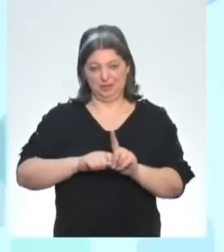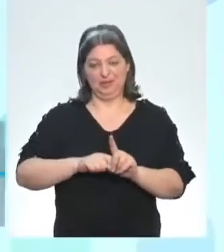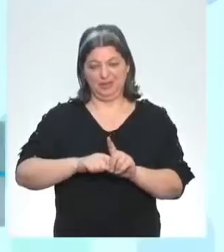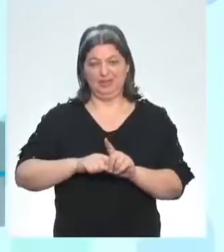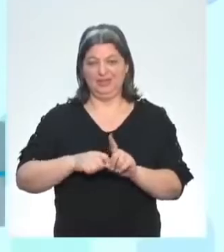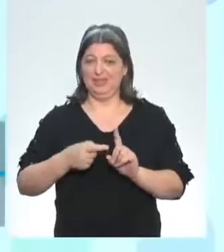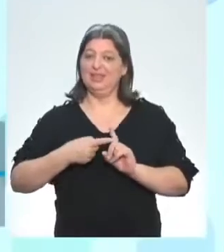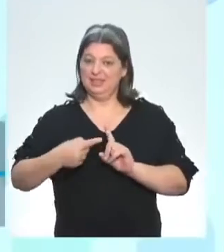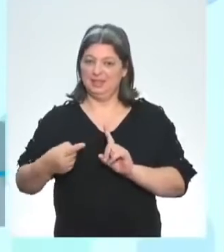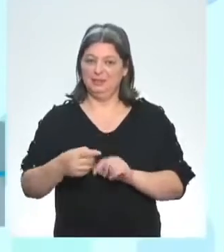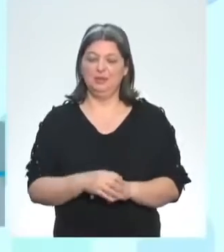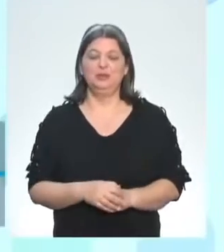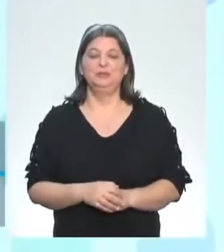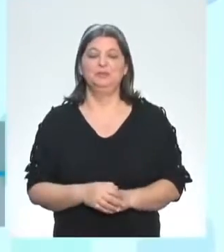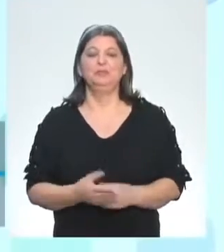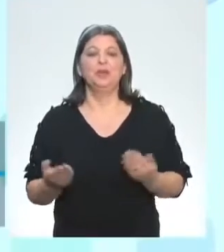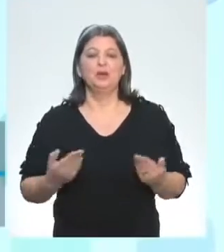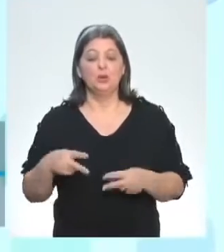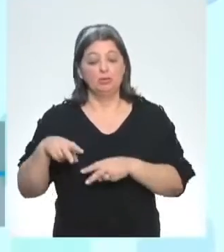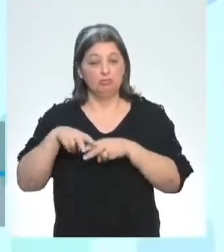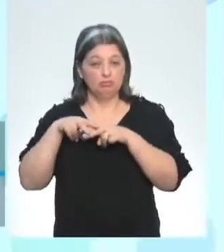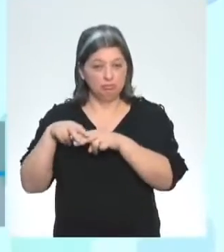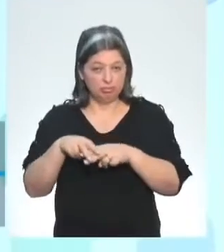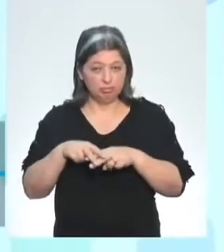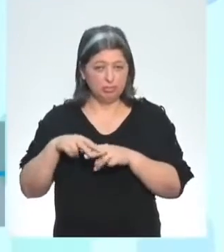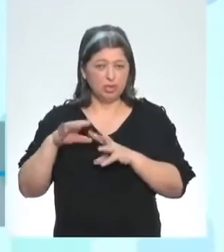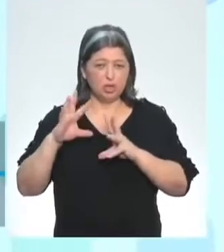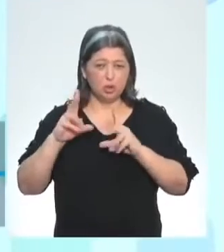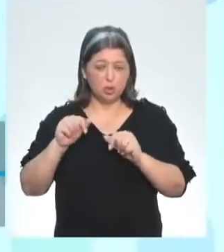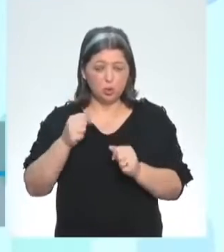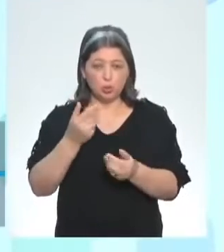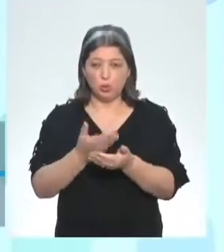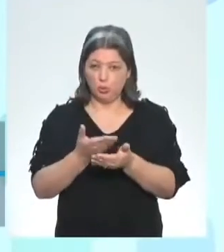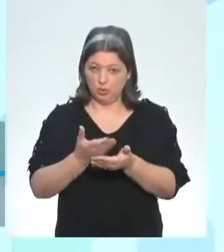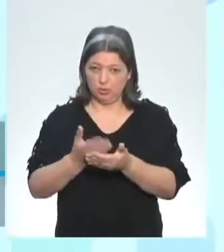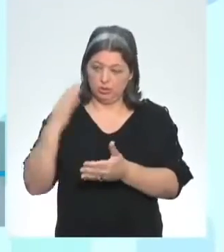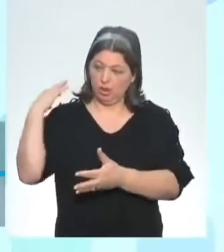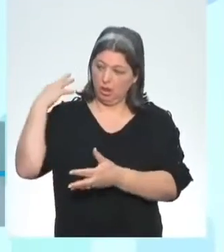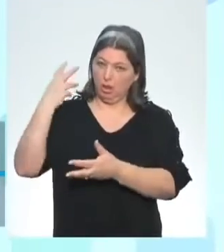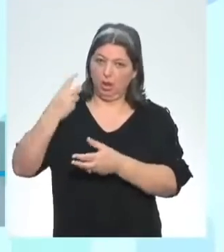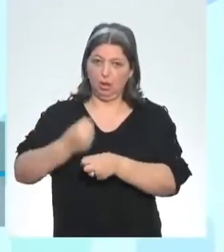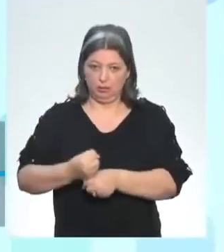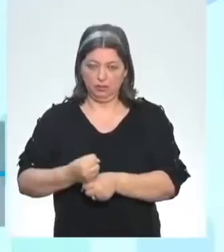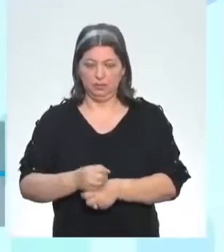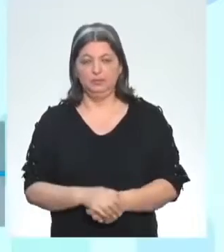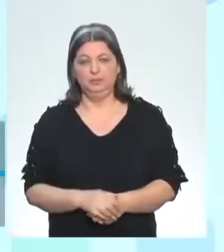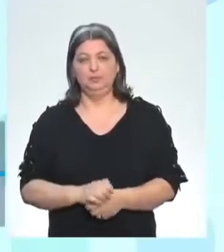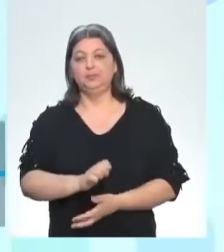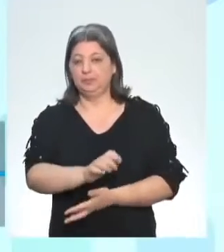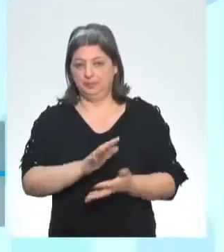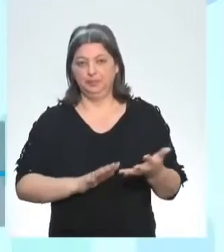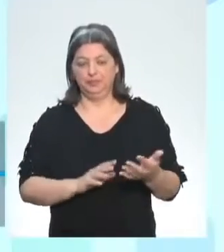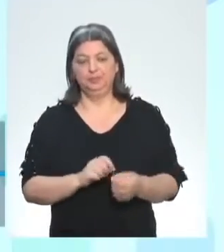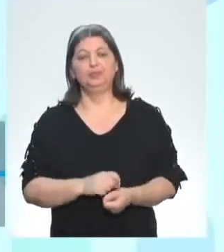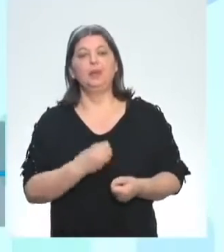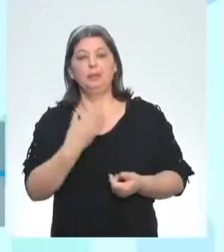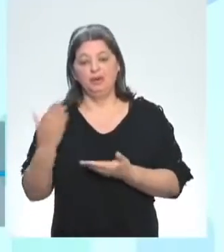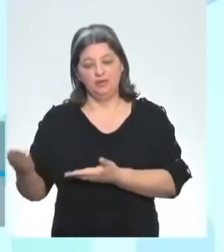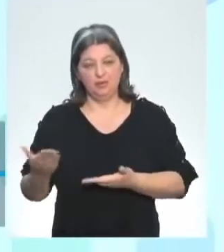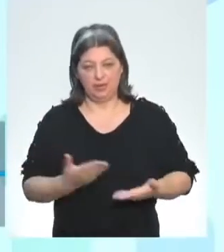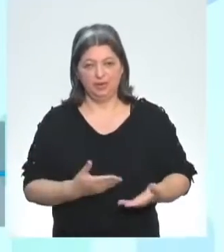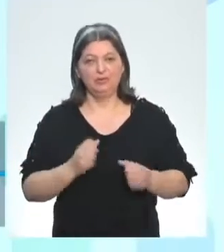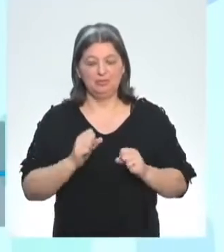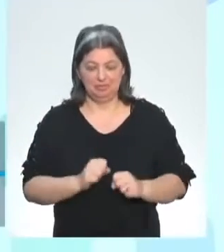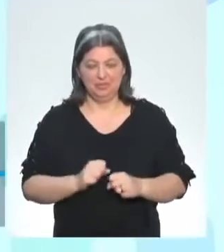né? Vamos fazer logo uma retomada aí de tudo que a gente viu na nossa sequência, resolvendo exercício, tá bem? Bem-vindos à nossa aula, se